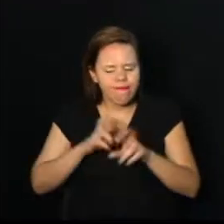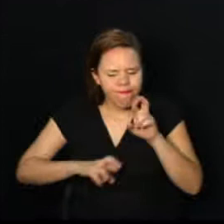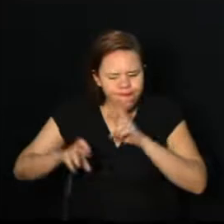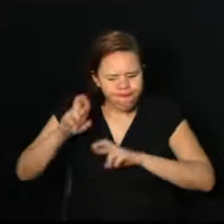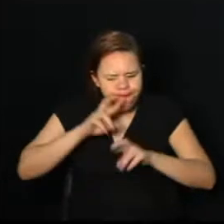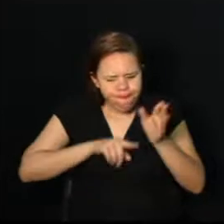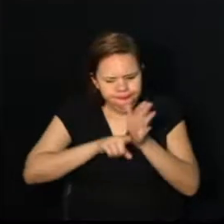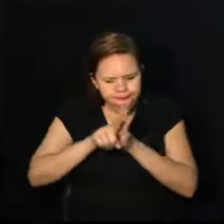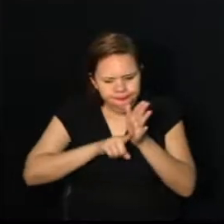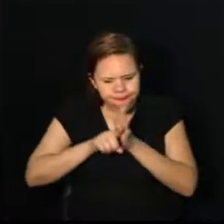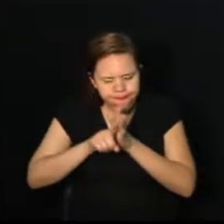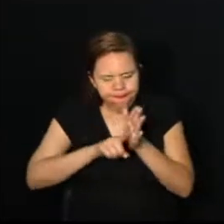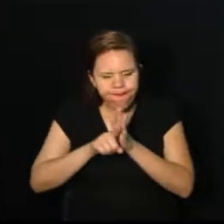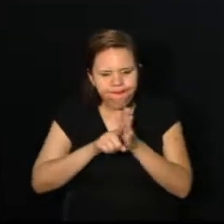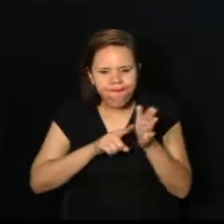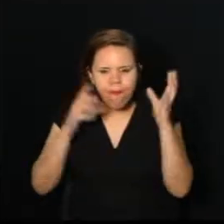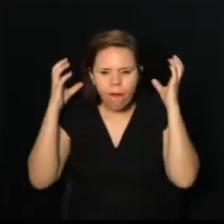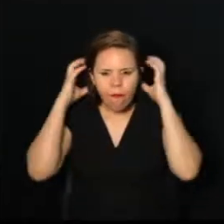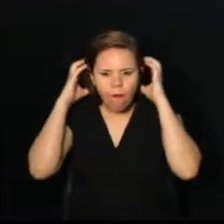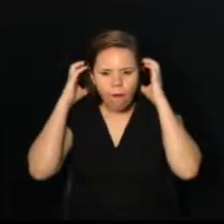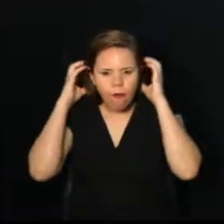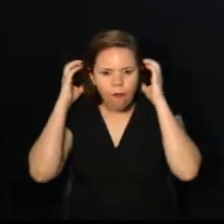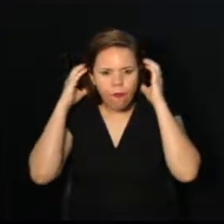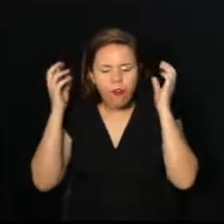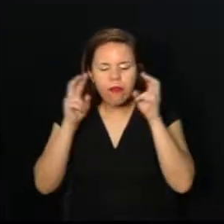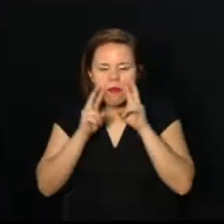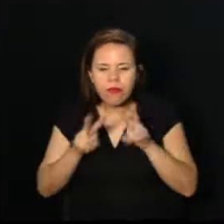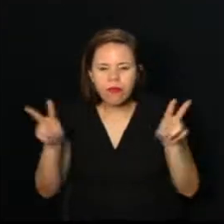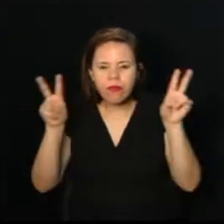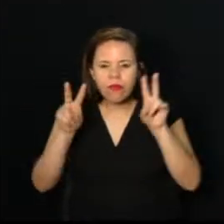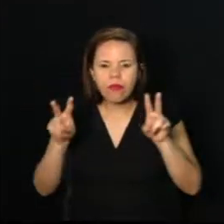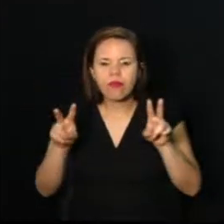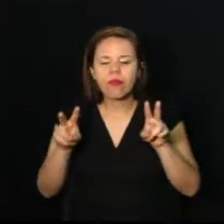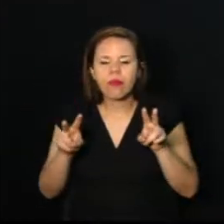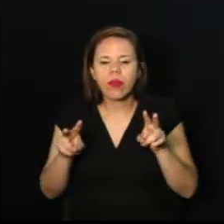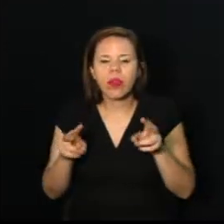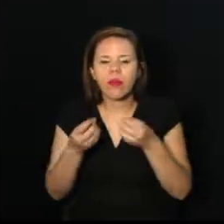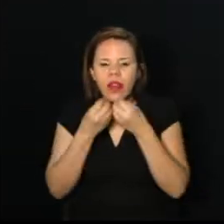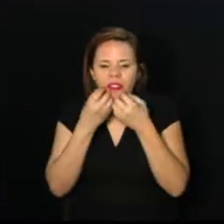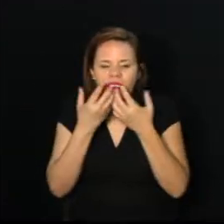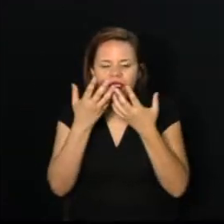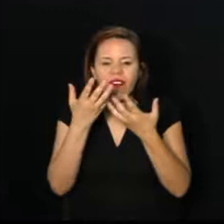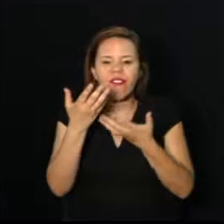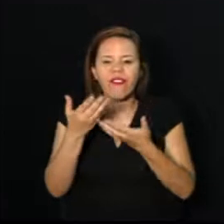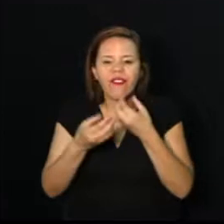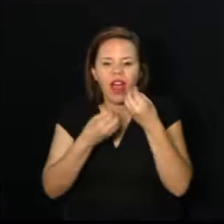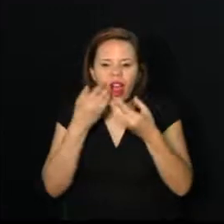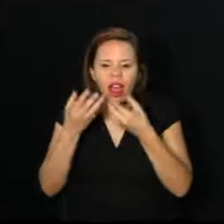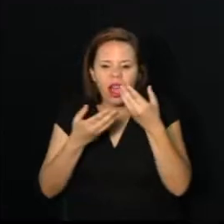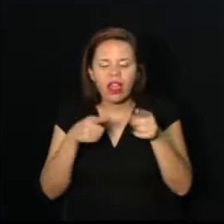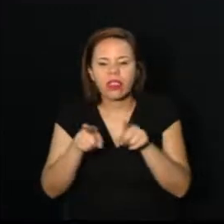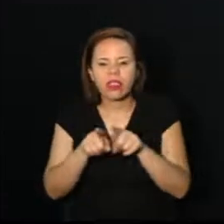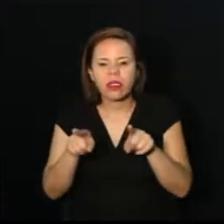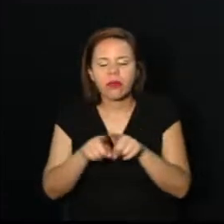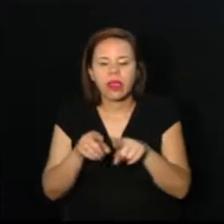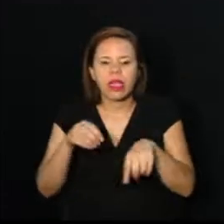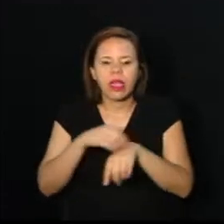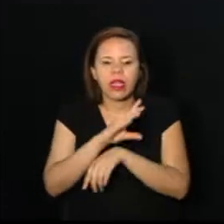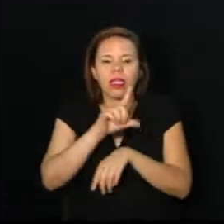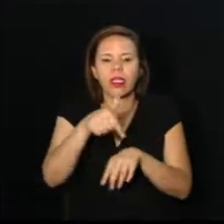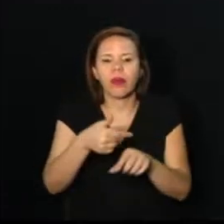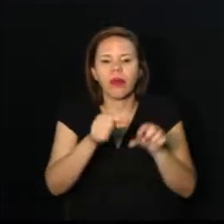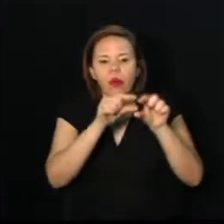análise fonológica. Então, do visual, eu passo ao fonológico e levo